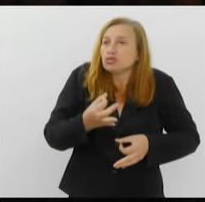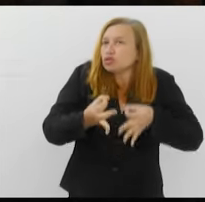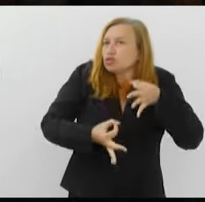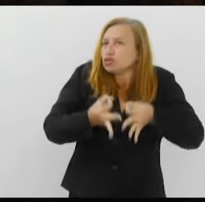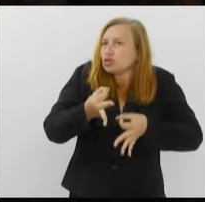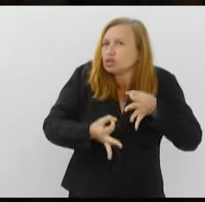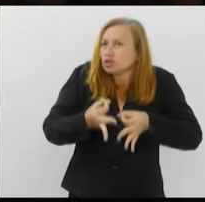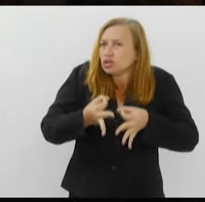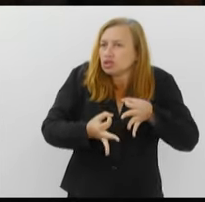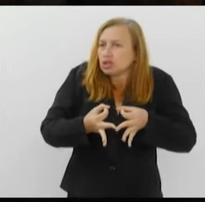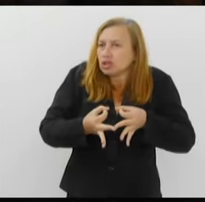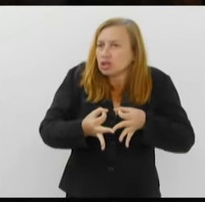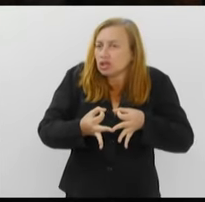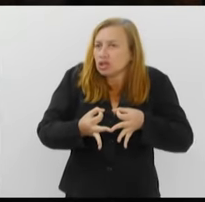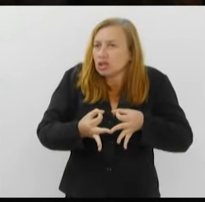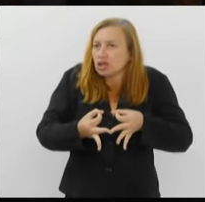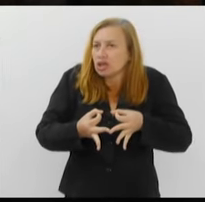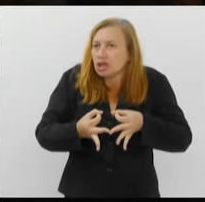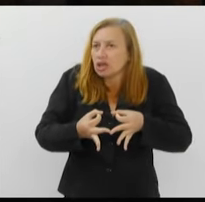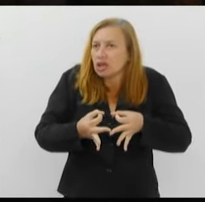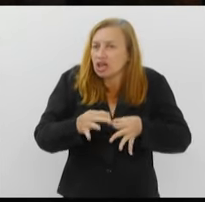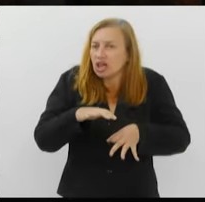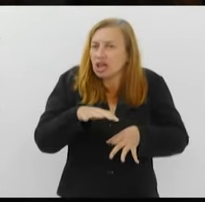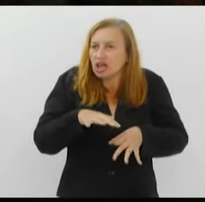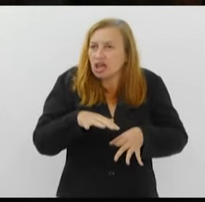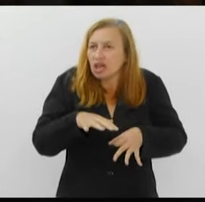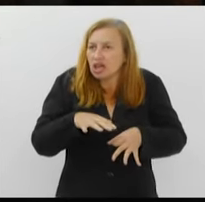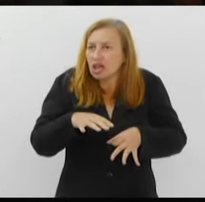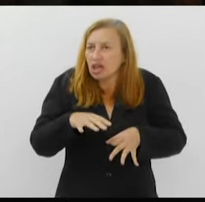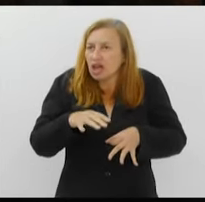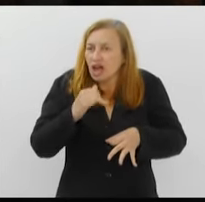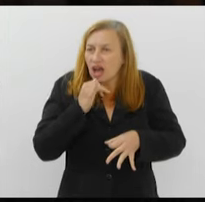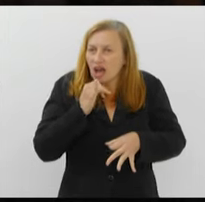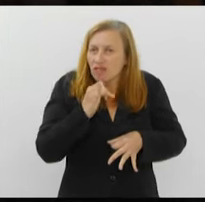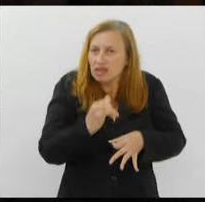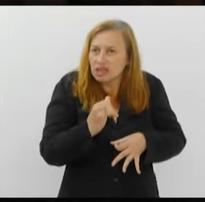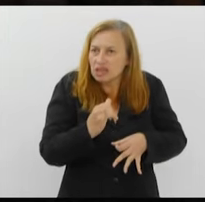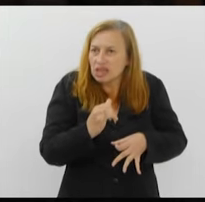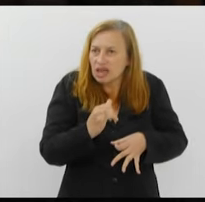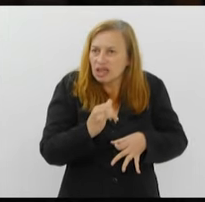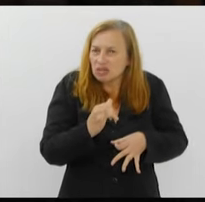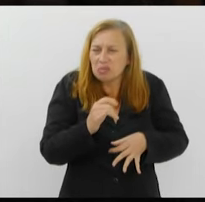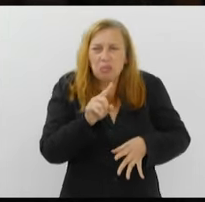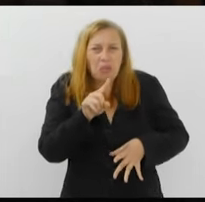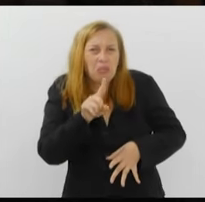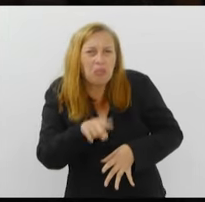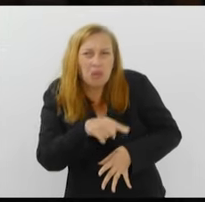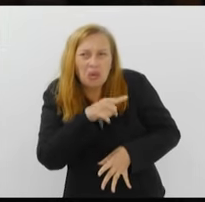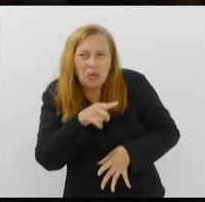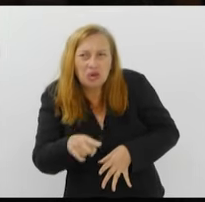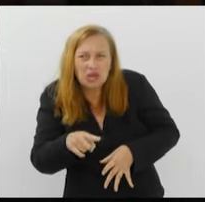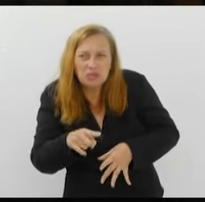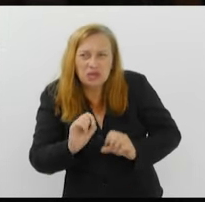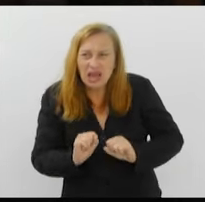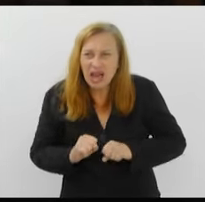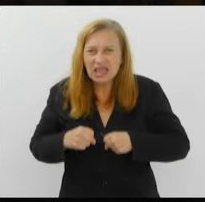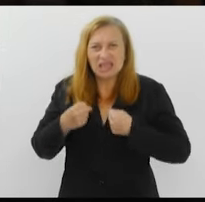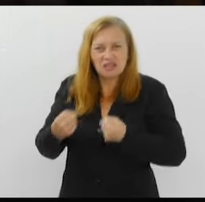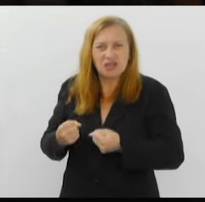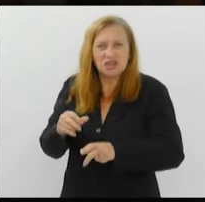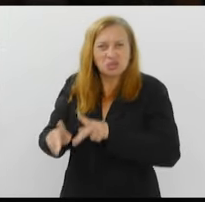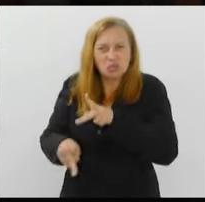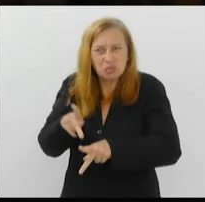é acionado. Ele é acionado para proibir a defesa do